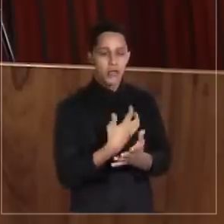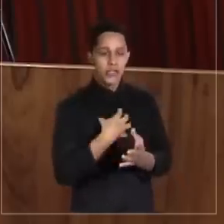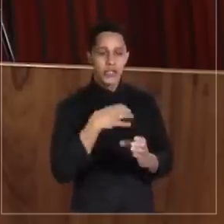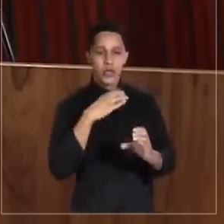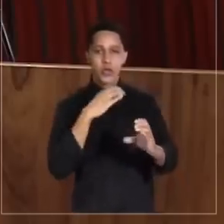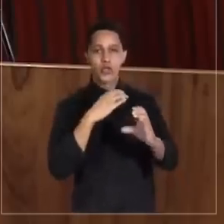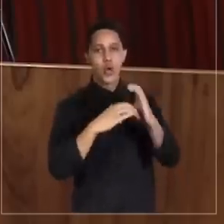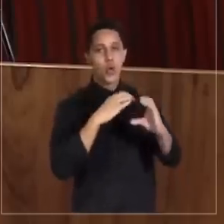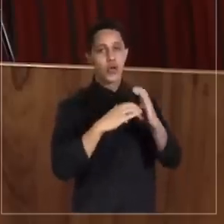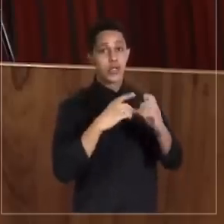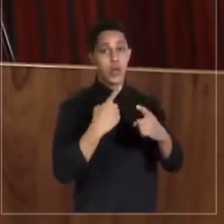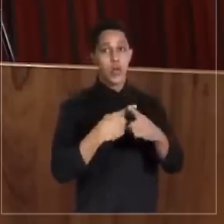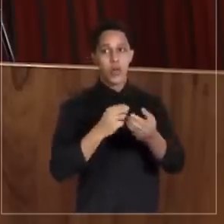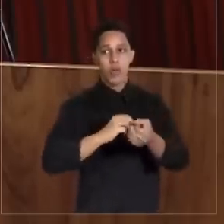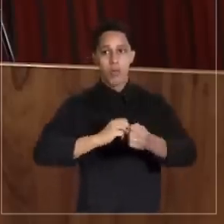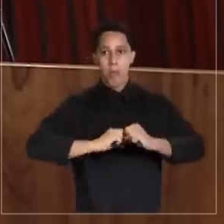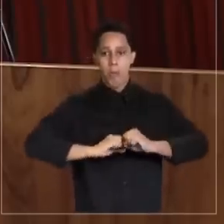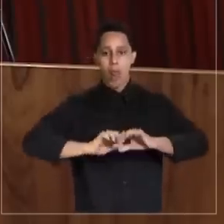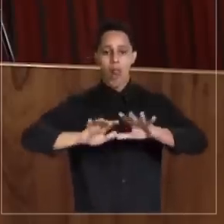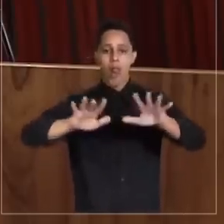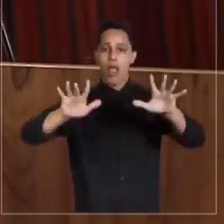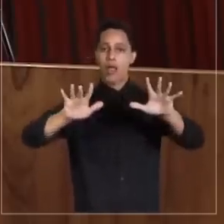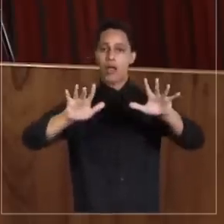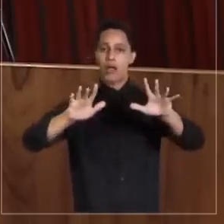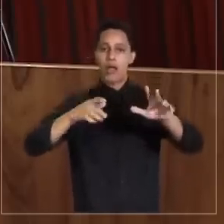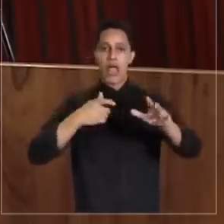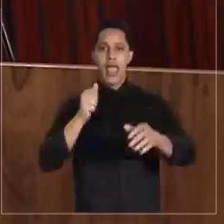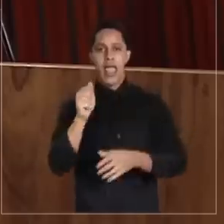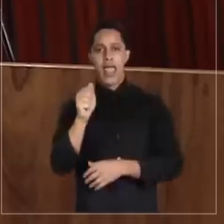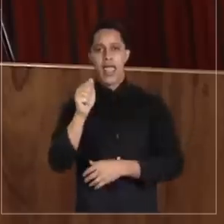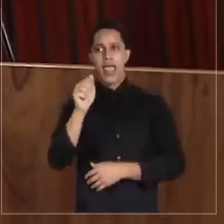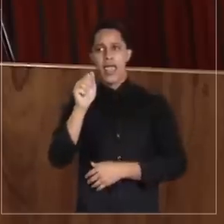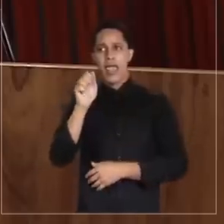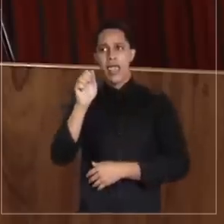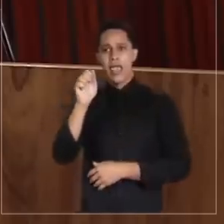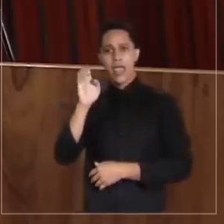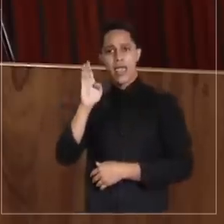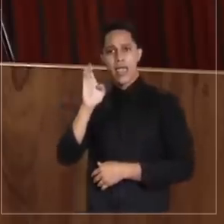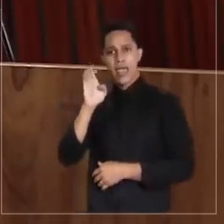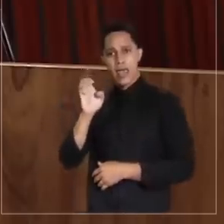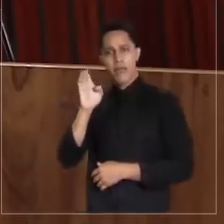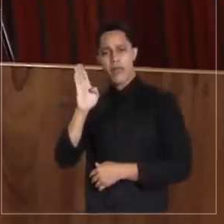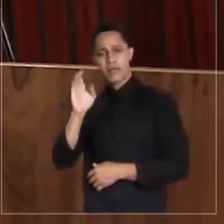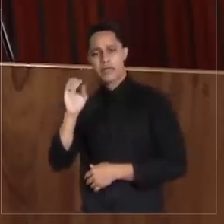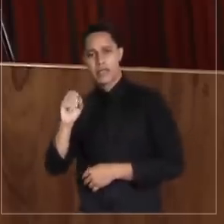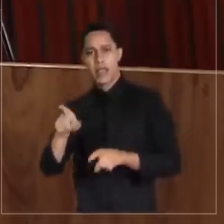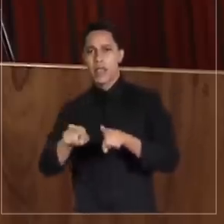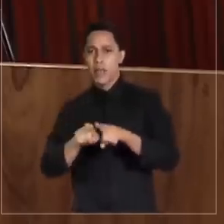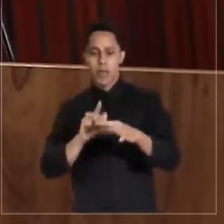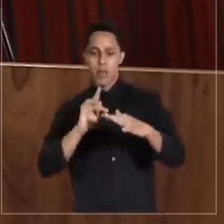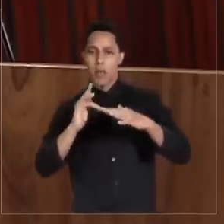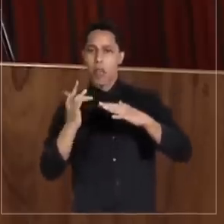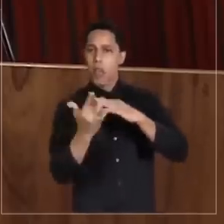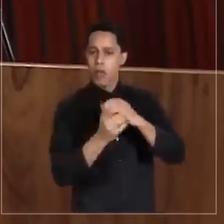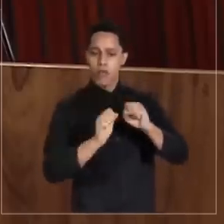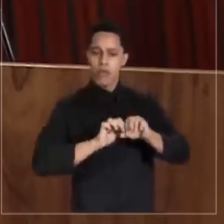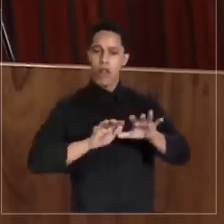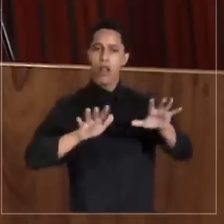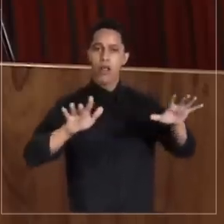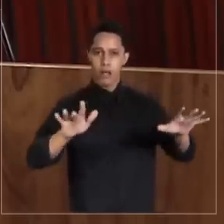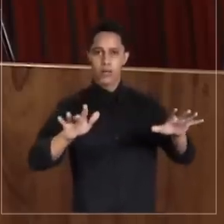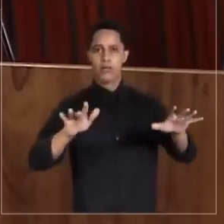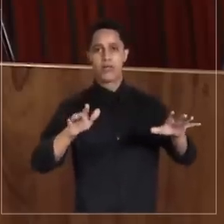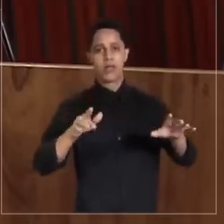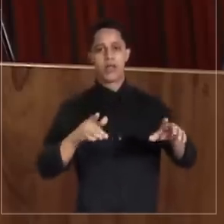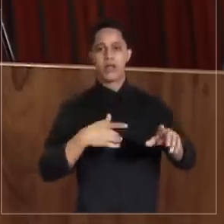comunicação, porque foi transmitido pela EBC e, mais que isso, nas mídias sociais e poderia reverberar, portanto, em